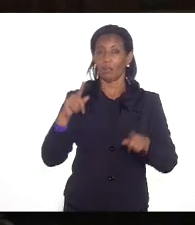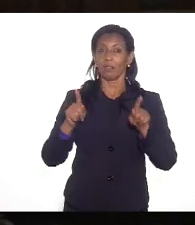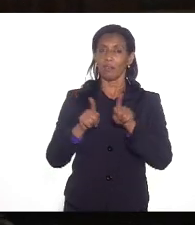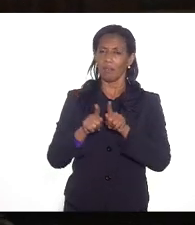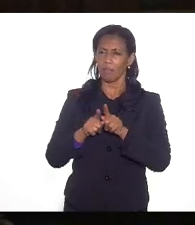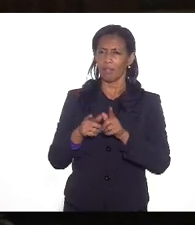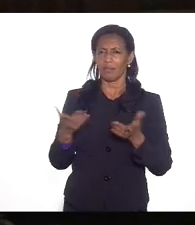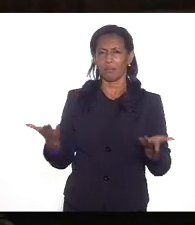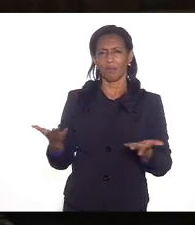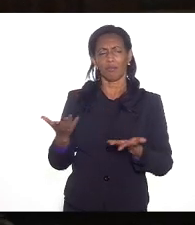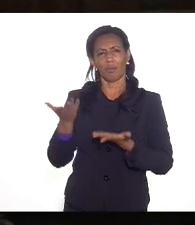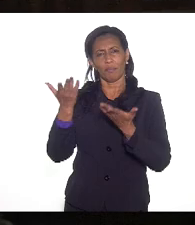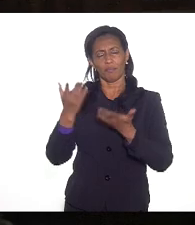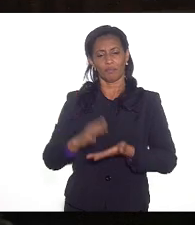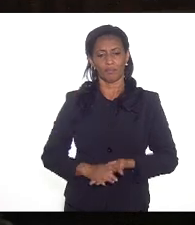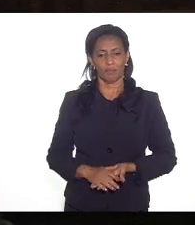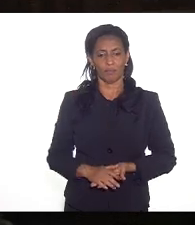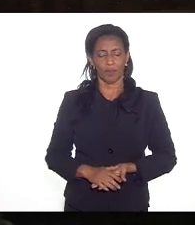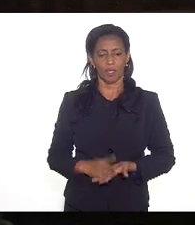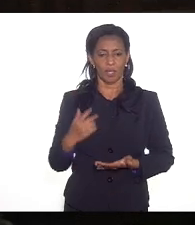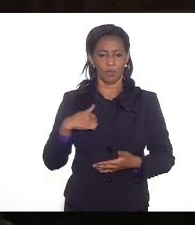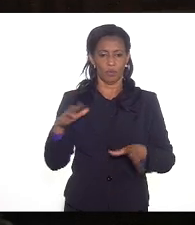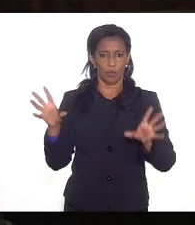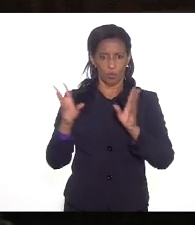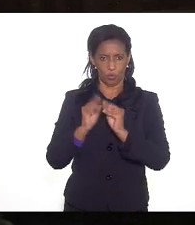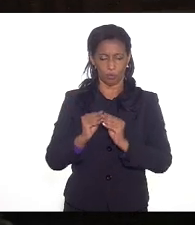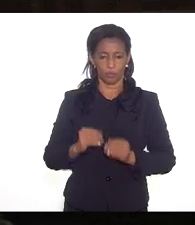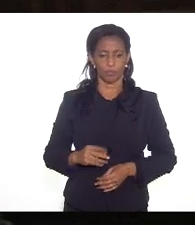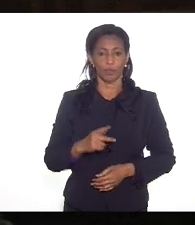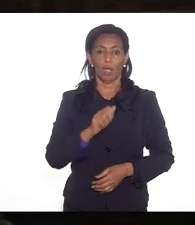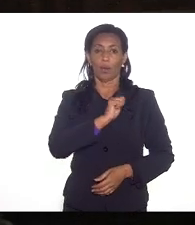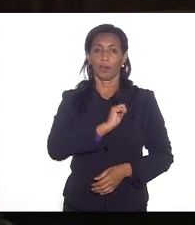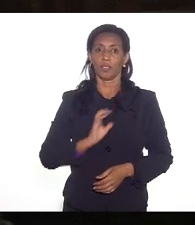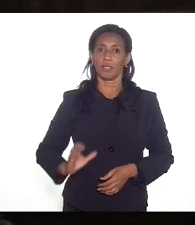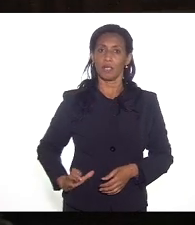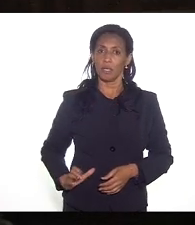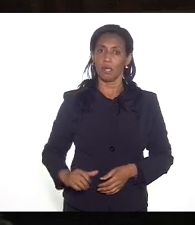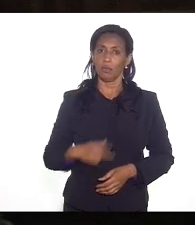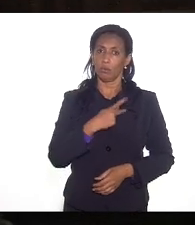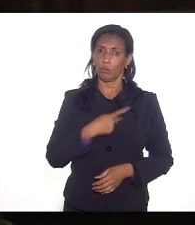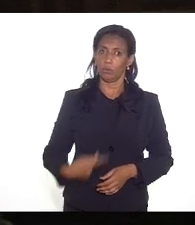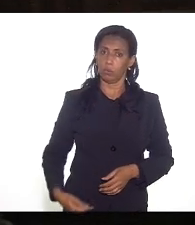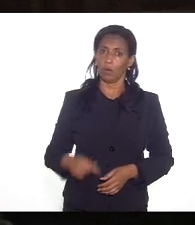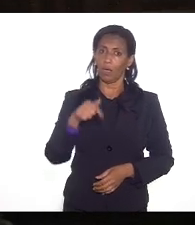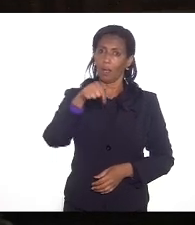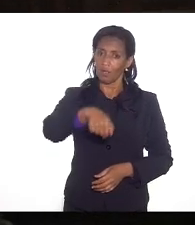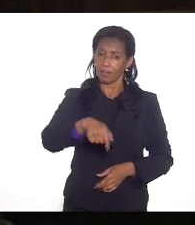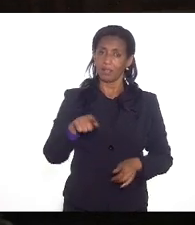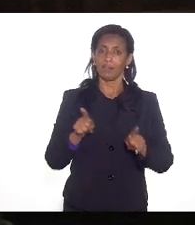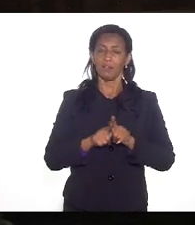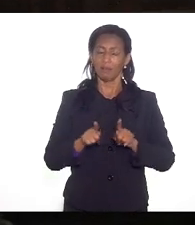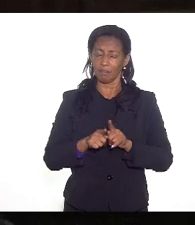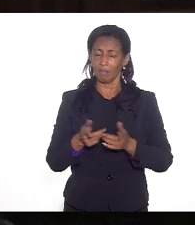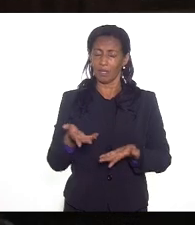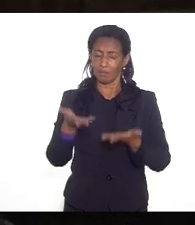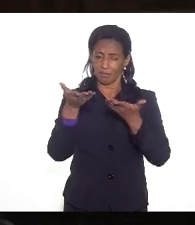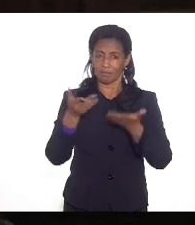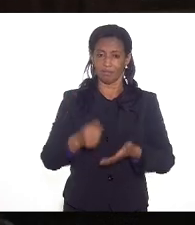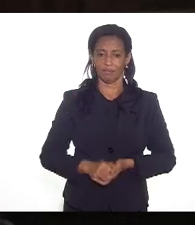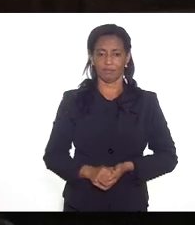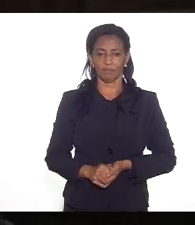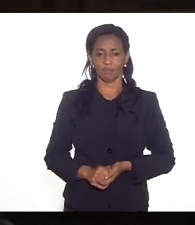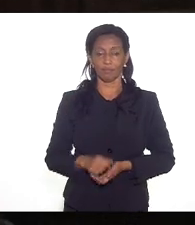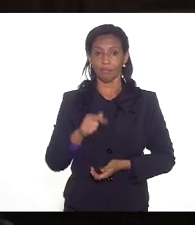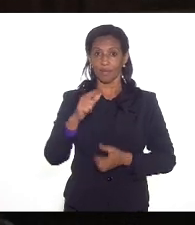maneira eu queria também me referiste e vou concluir a André Ceciliano a quem se aplica também